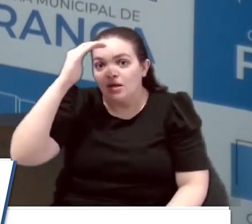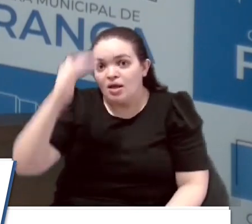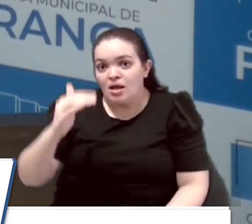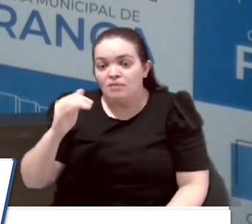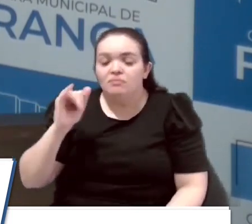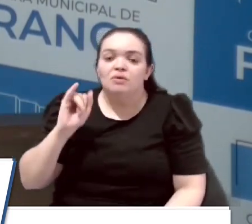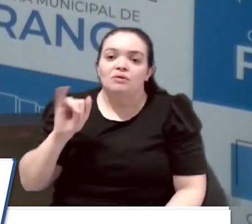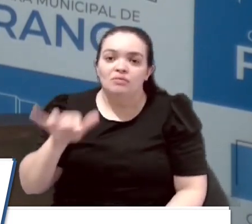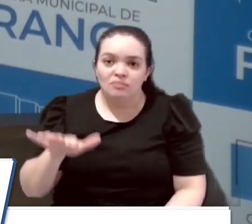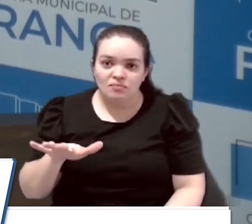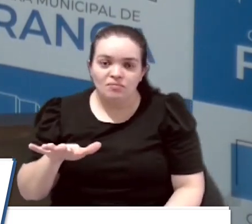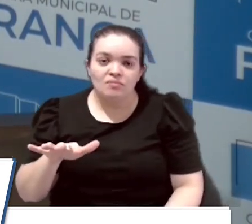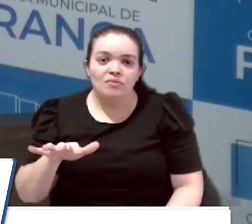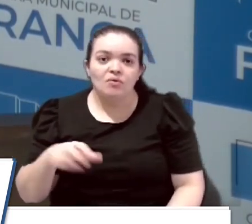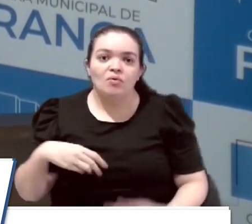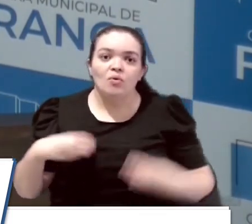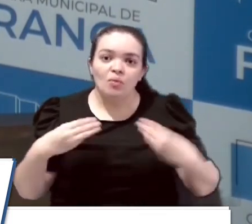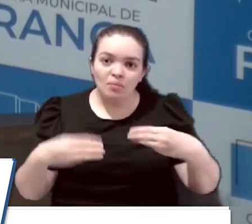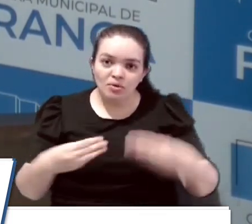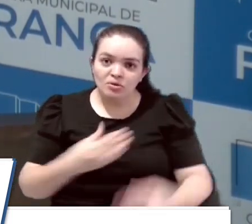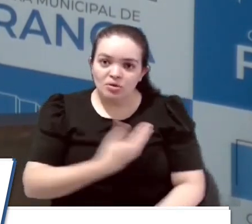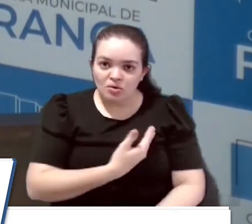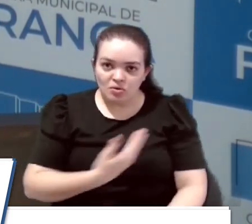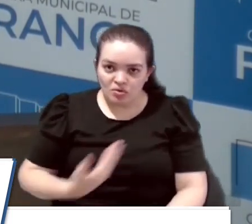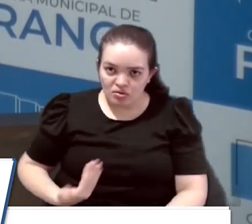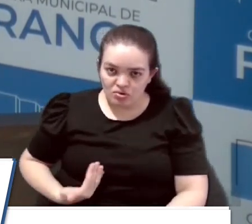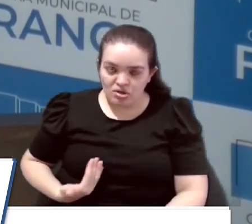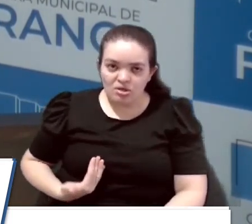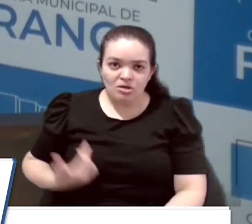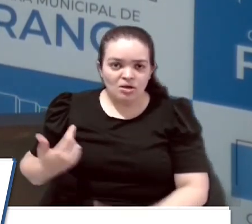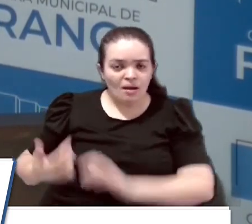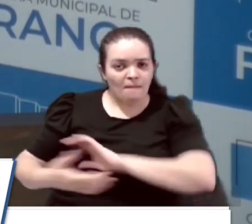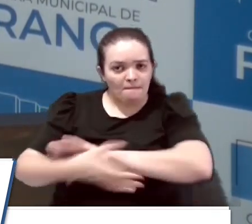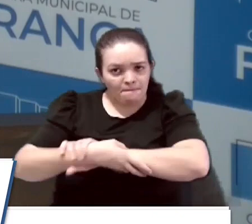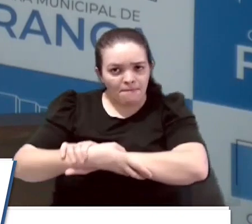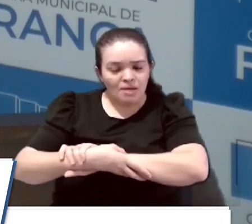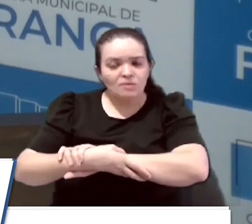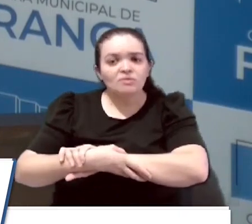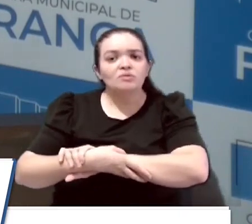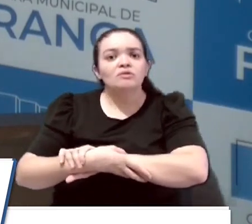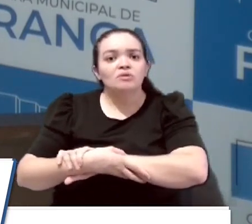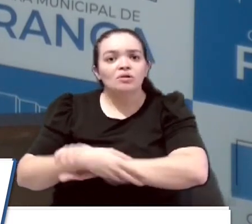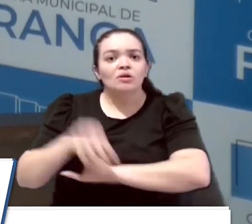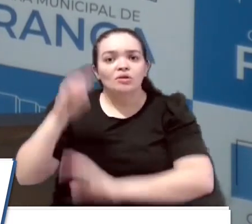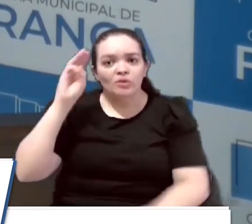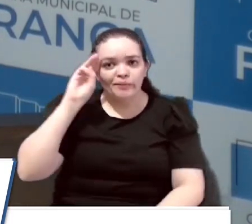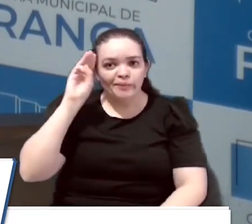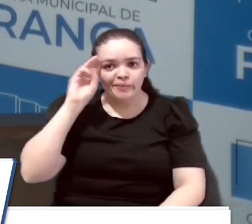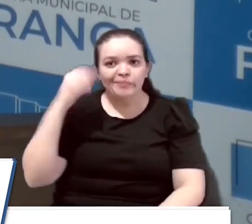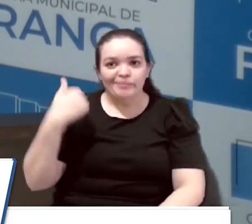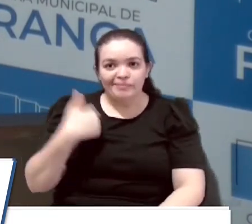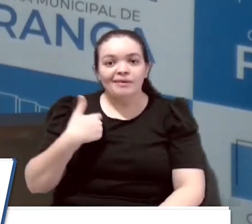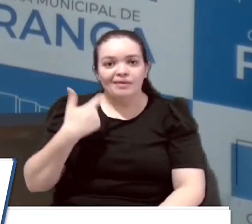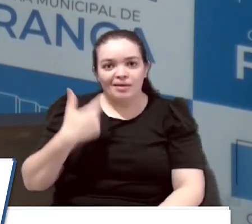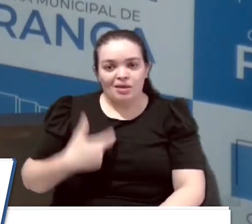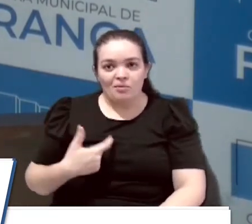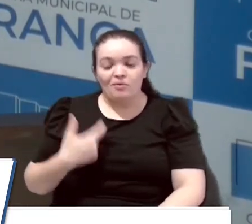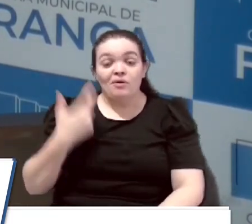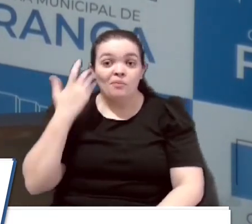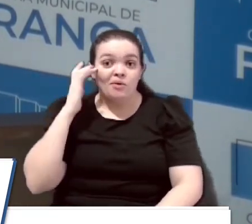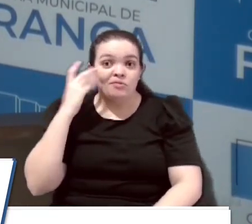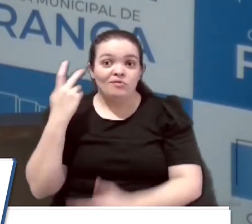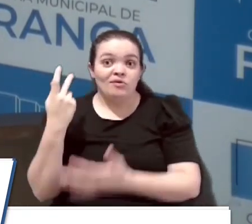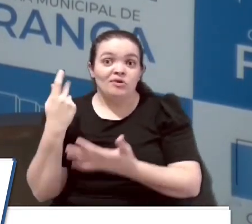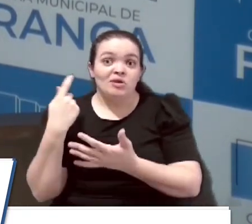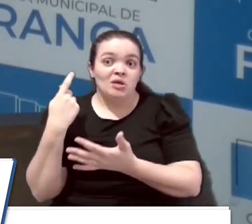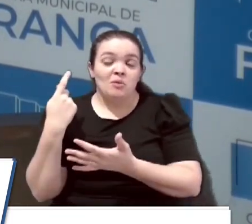instituições. O Ministério Público já foi parceiro do vereador Tite, porque quando eu achei que não estava certo, eu denunciei